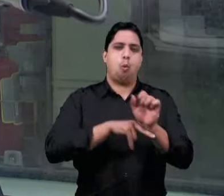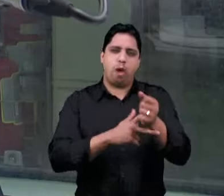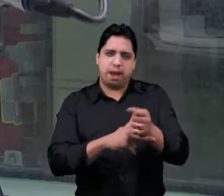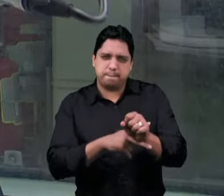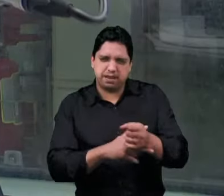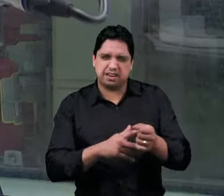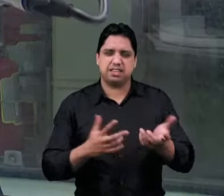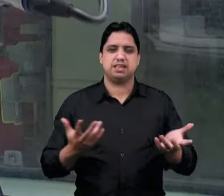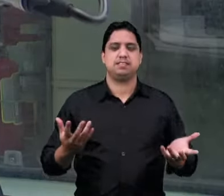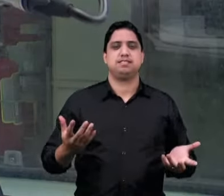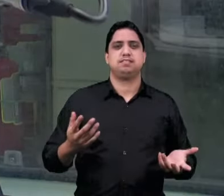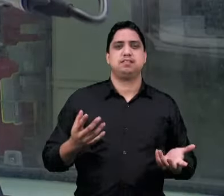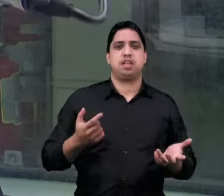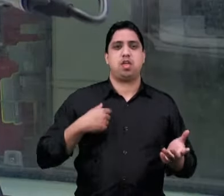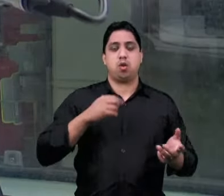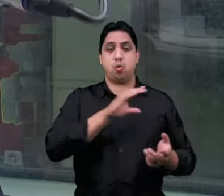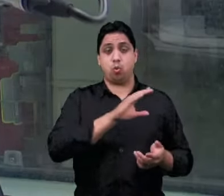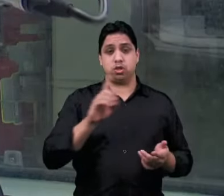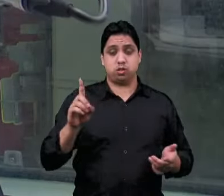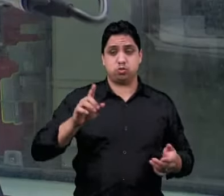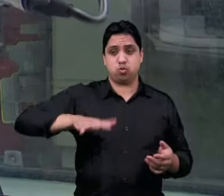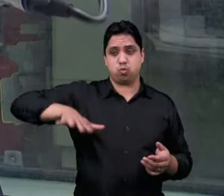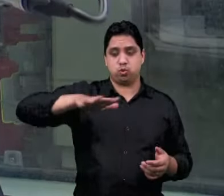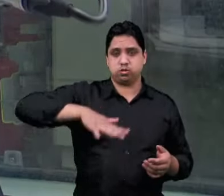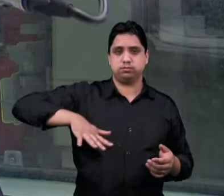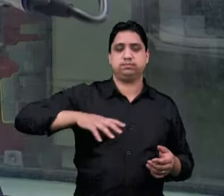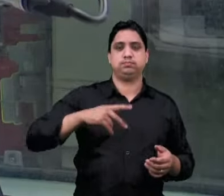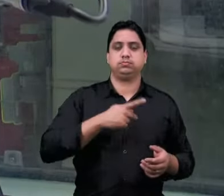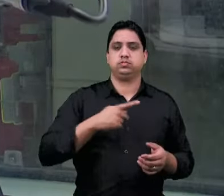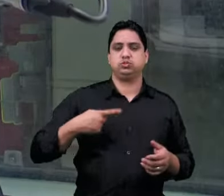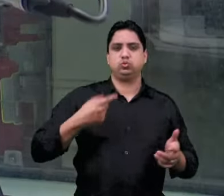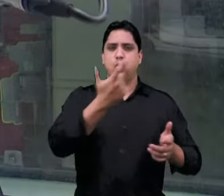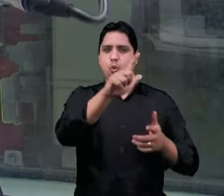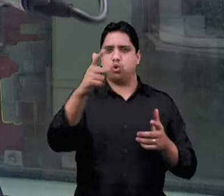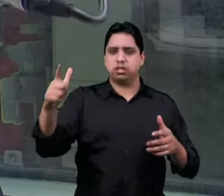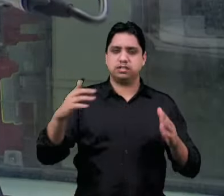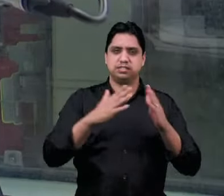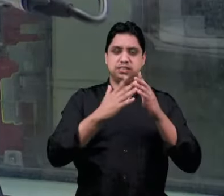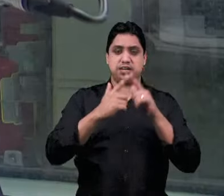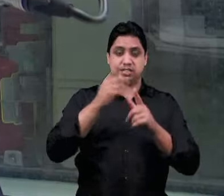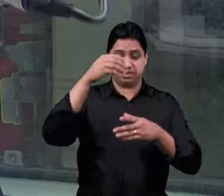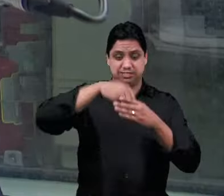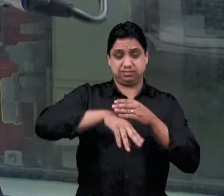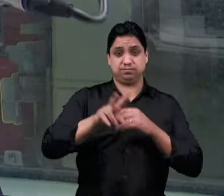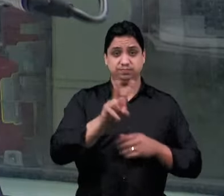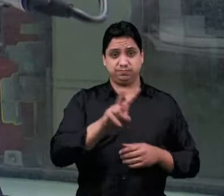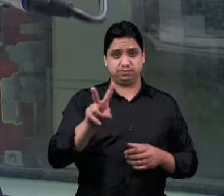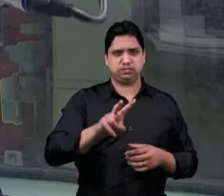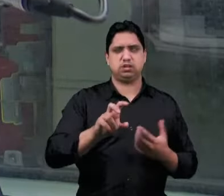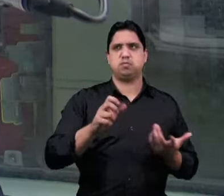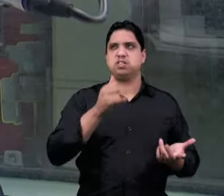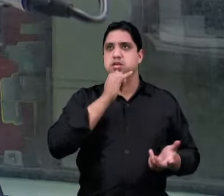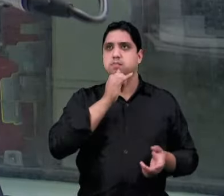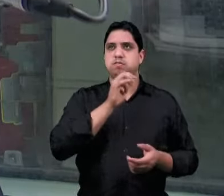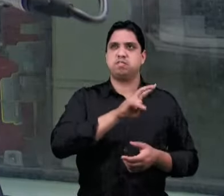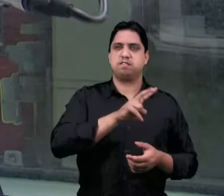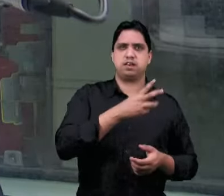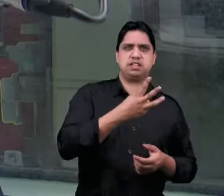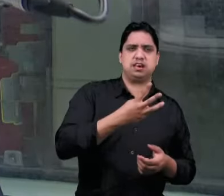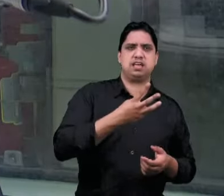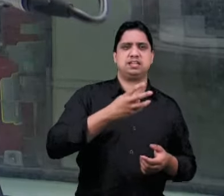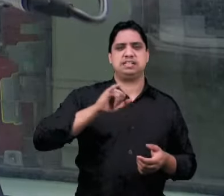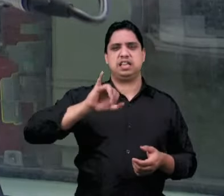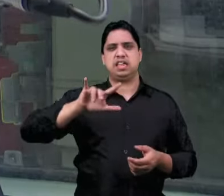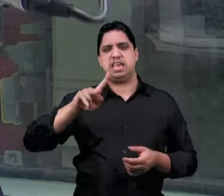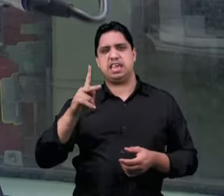Guarapari, fui coordenador de polo, fui pastor de outras igrejas aqui dentro de Vila Velha 3, Ilha dos